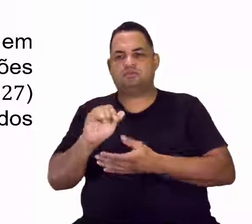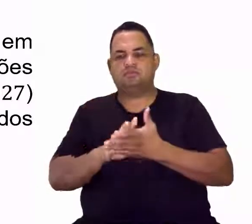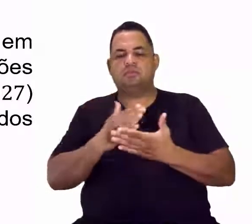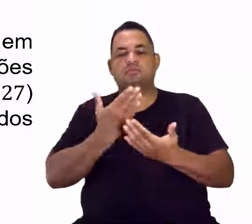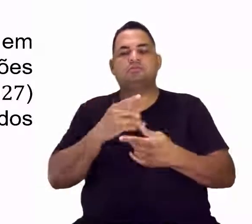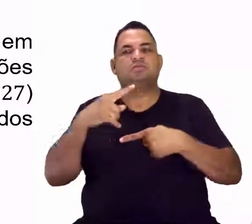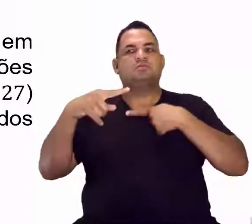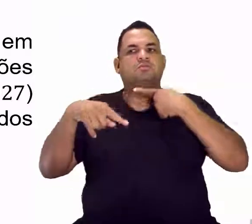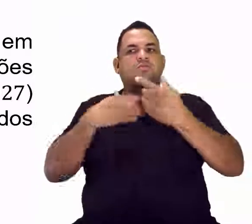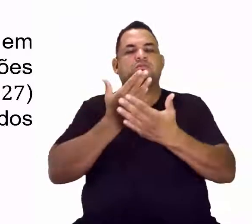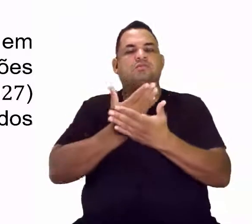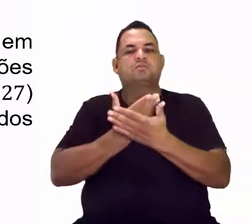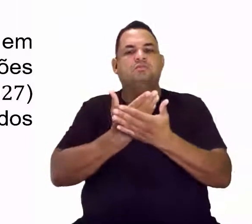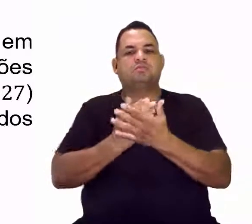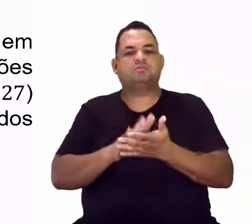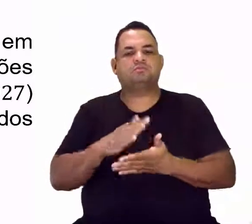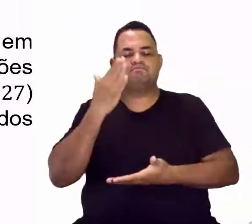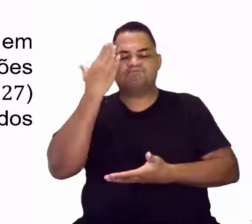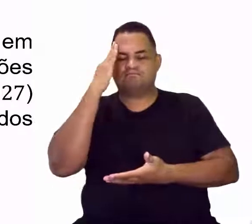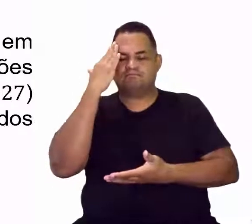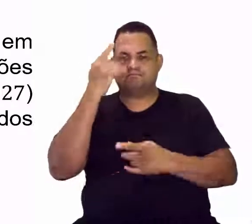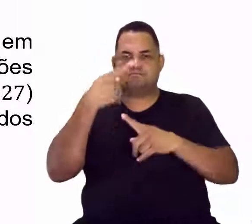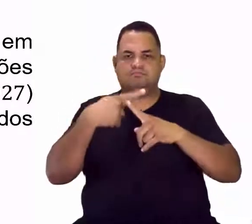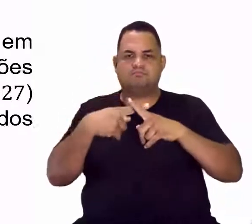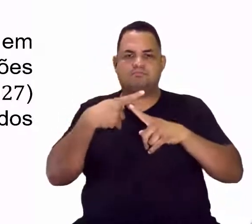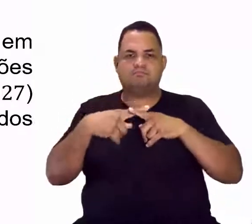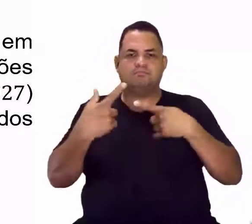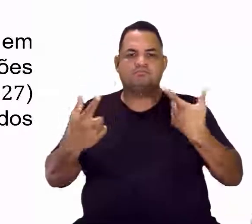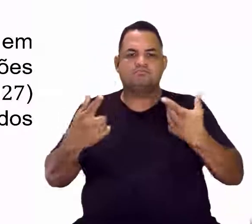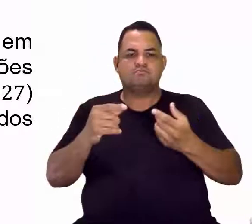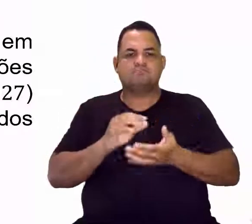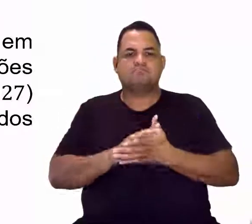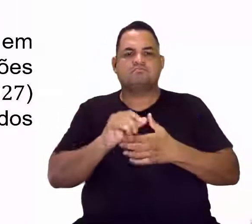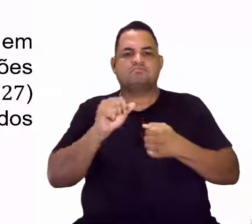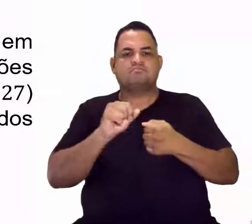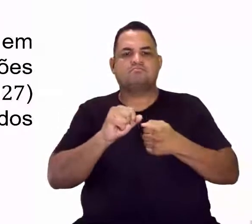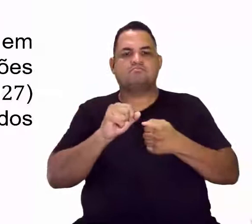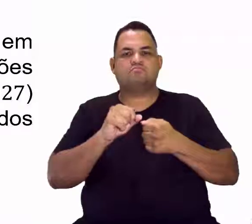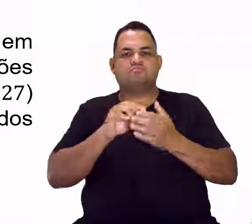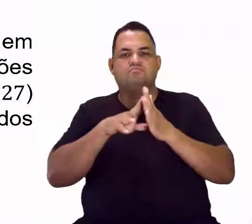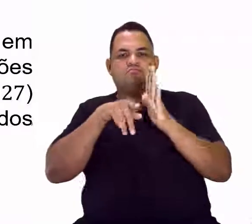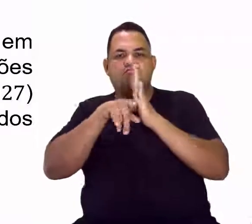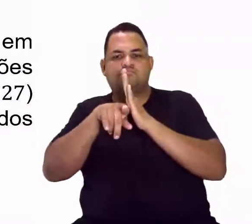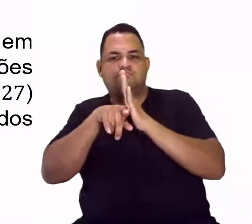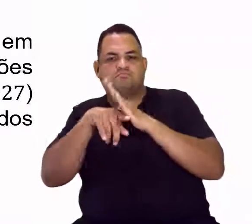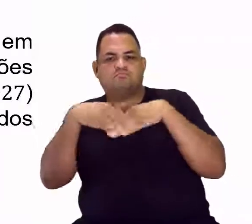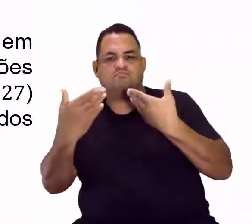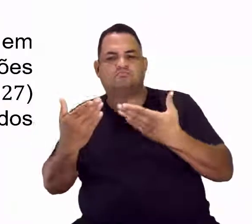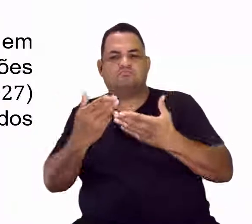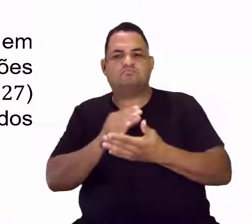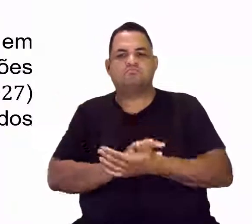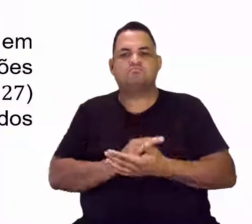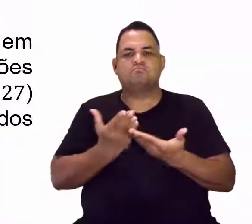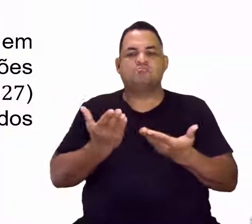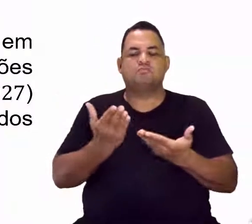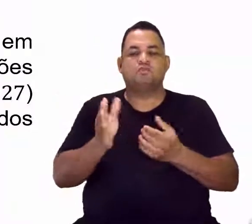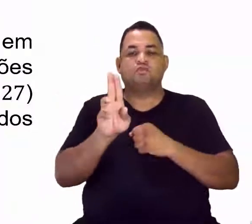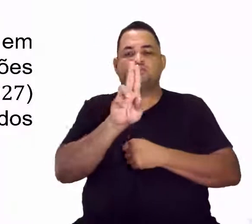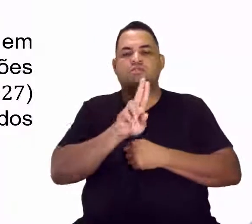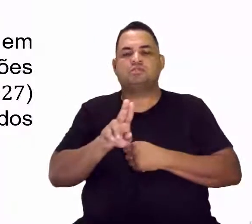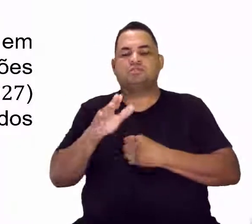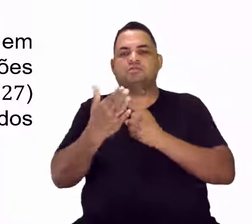que vem, galera, a gente vai entender por que ele fez este estudo de condutividade elétrica com as